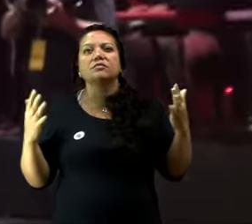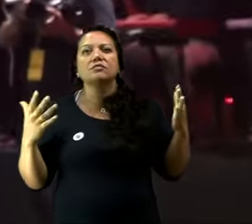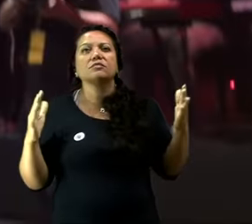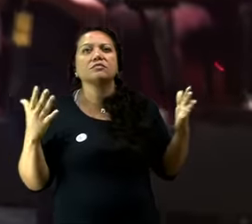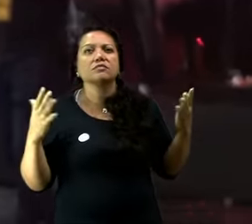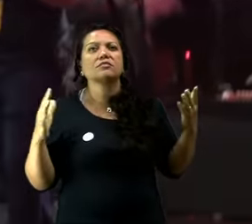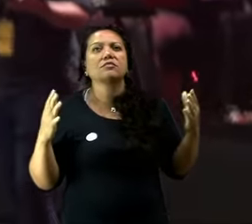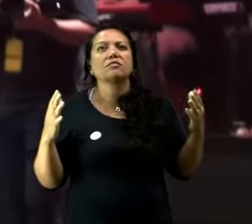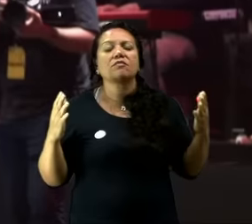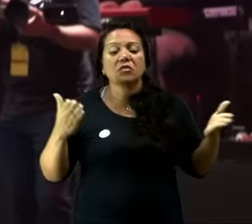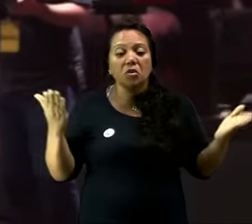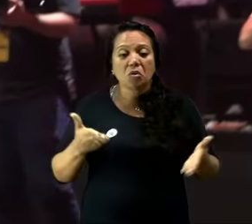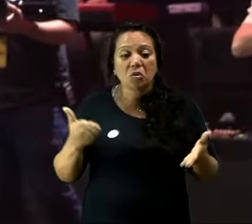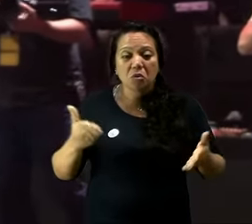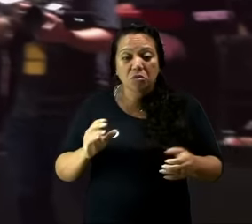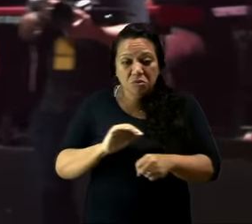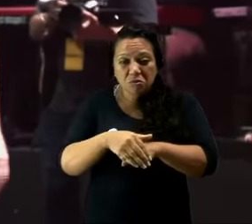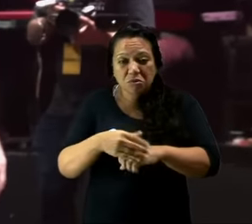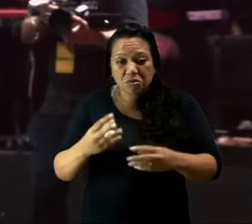Hoje é uma noite de entrega.